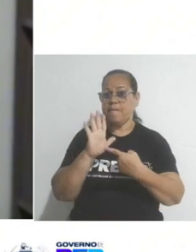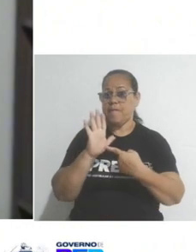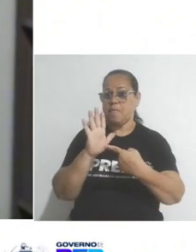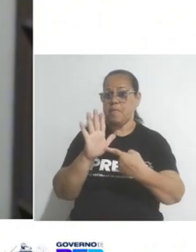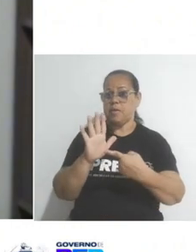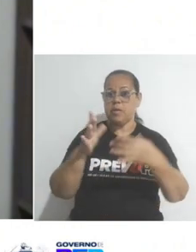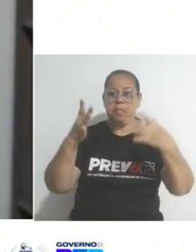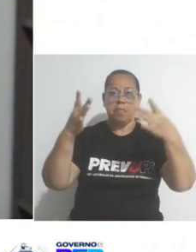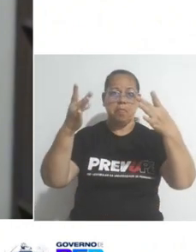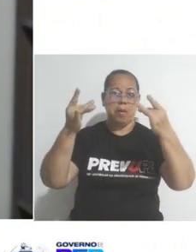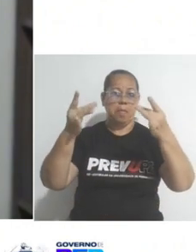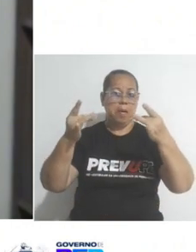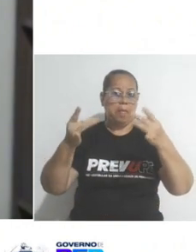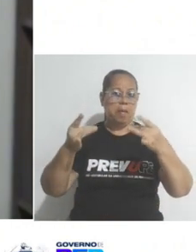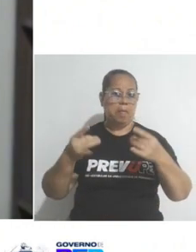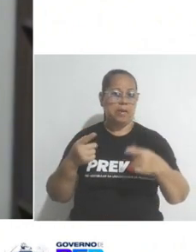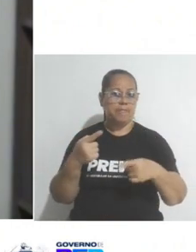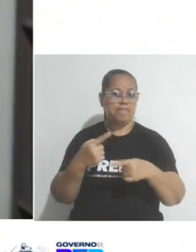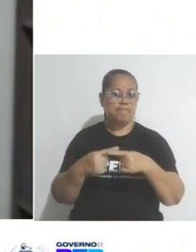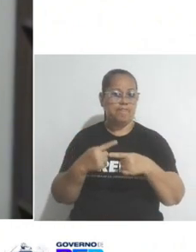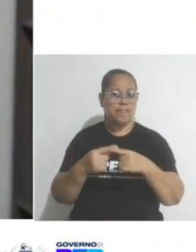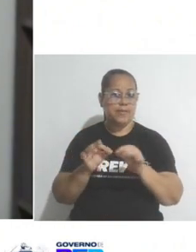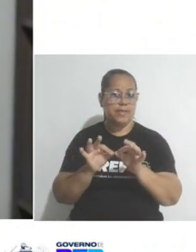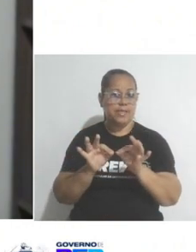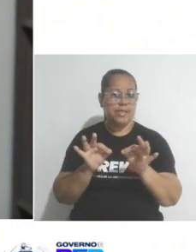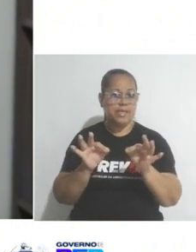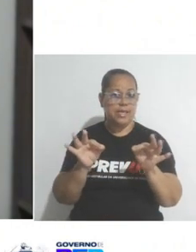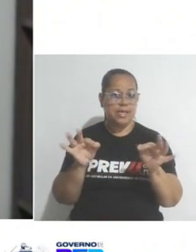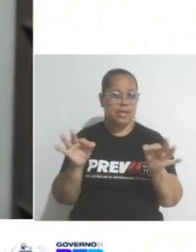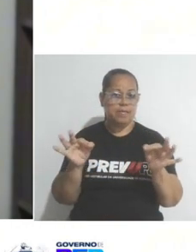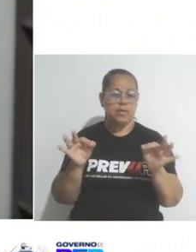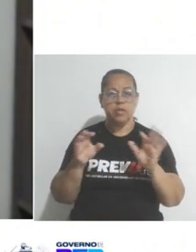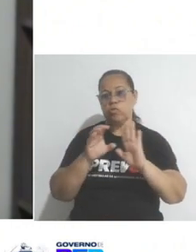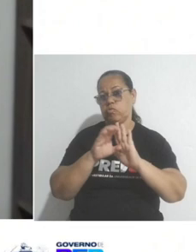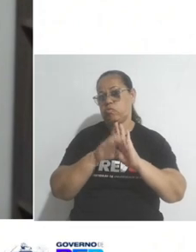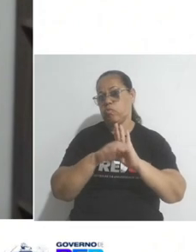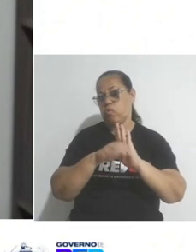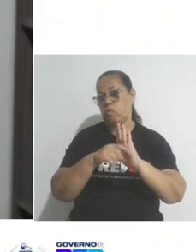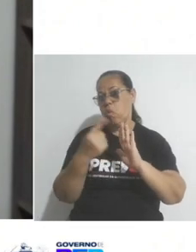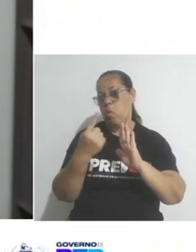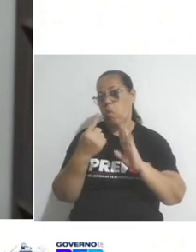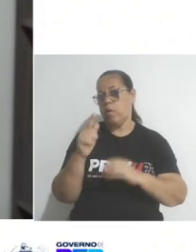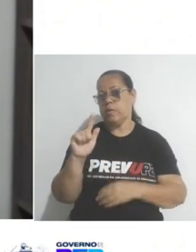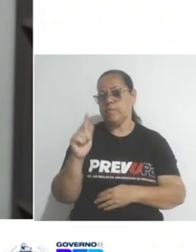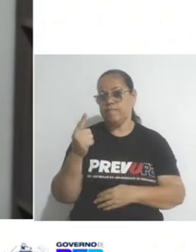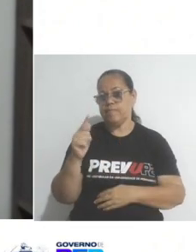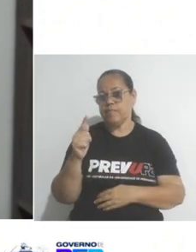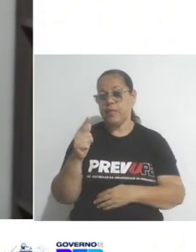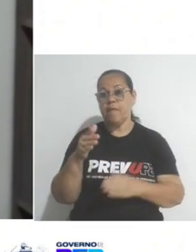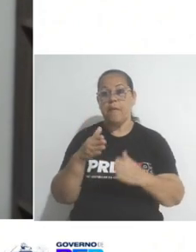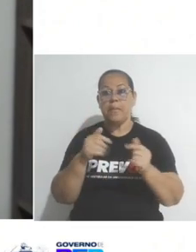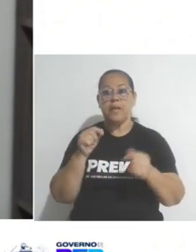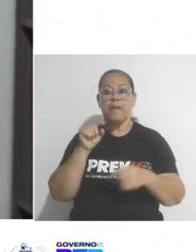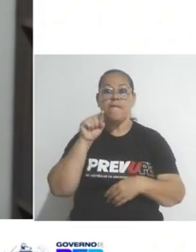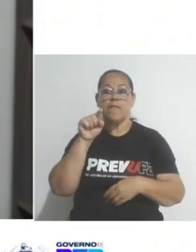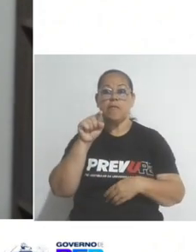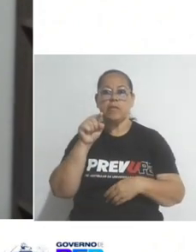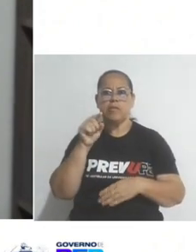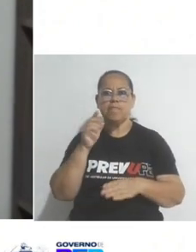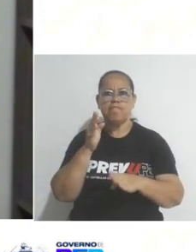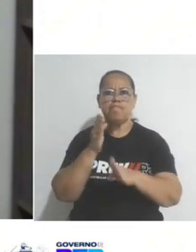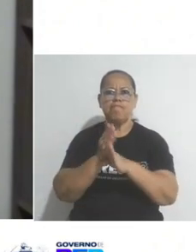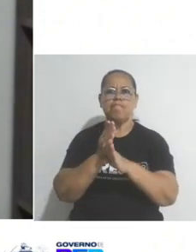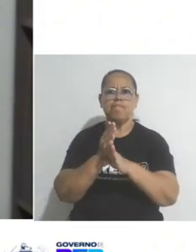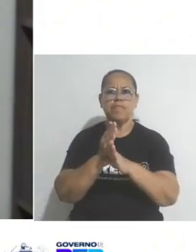descrição simples de um dos conceitos geográficos e vai pedir para que você identifique